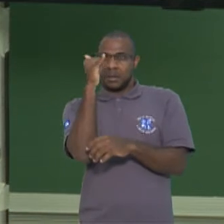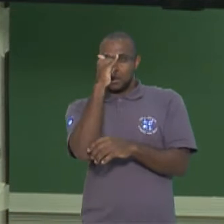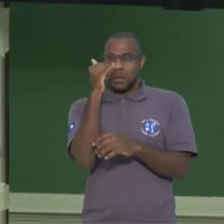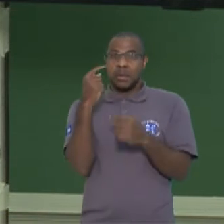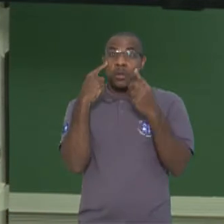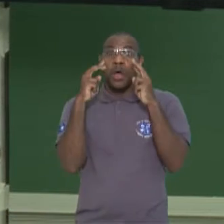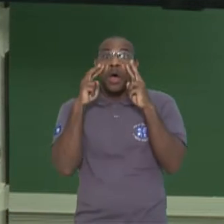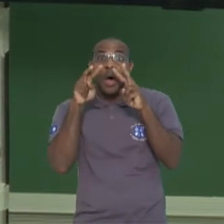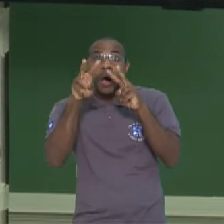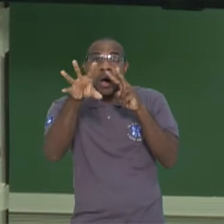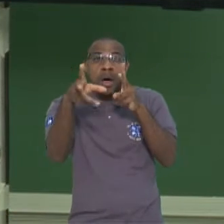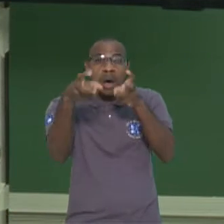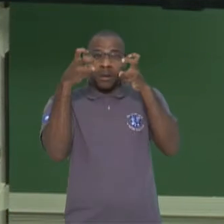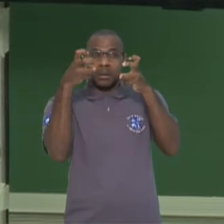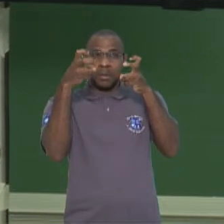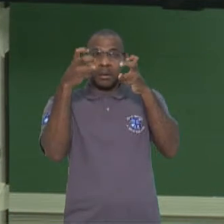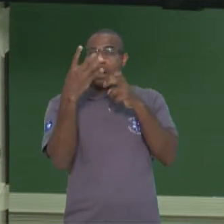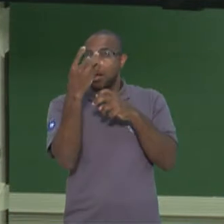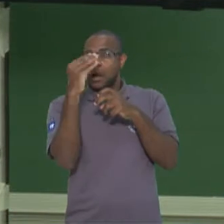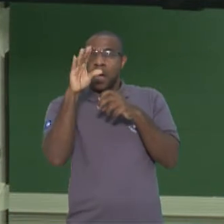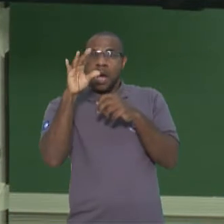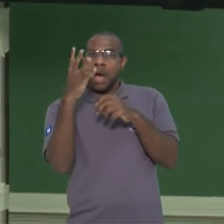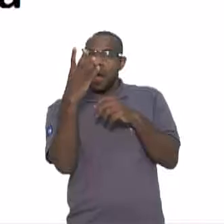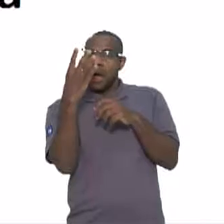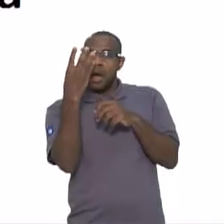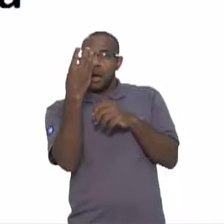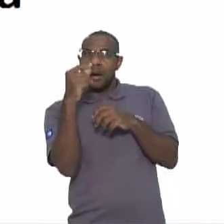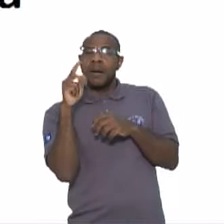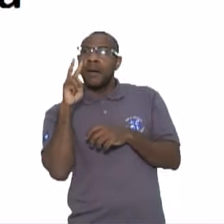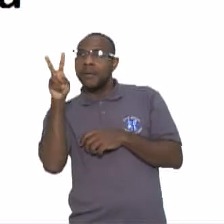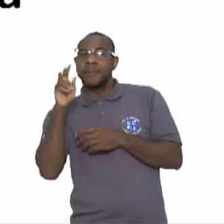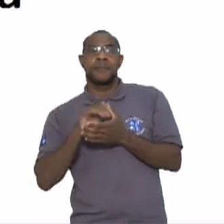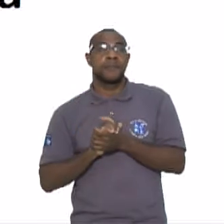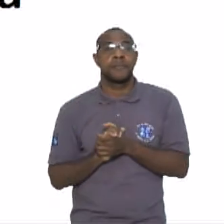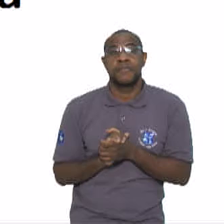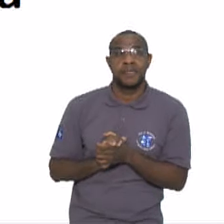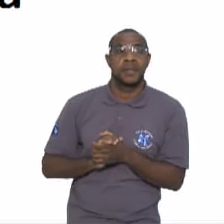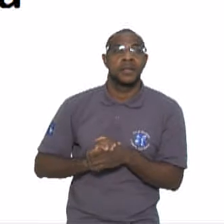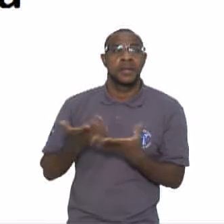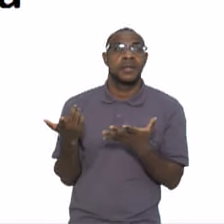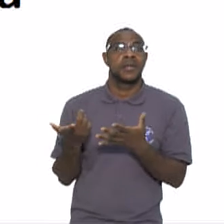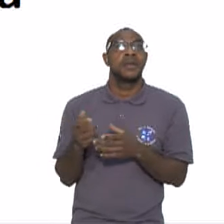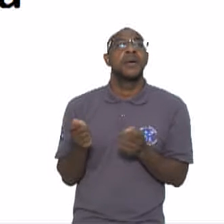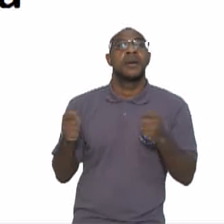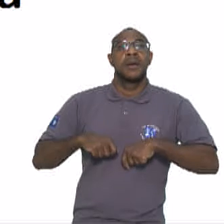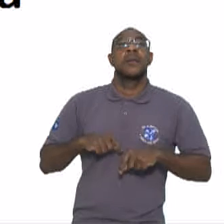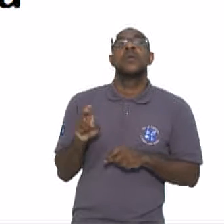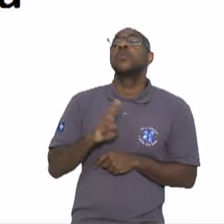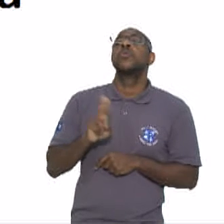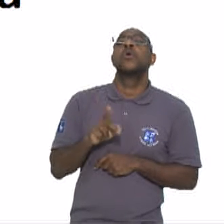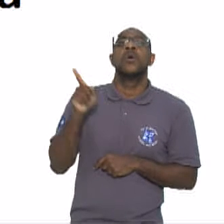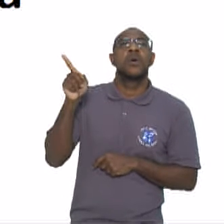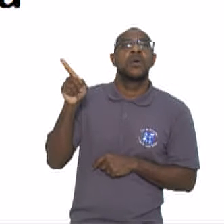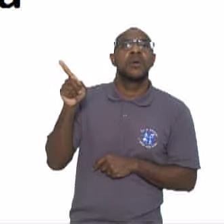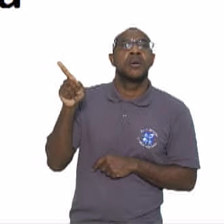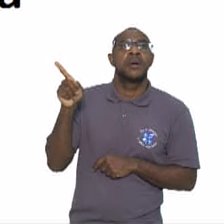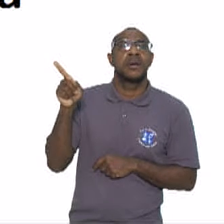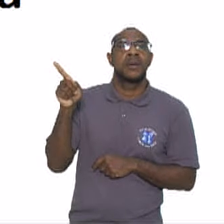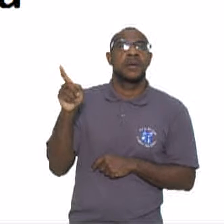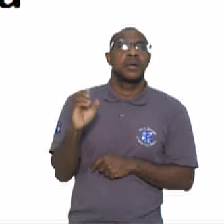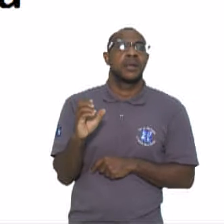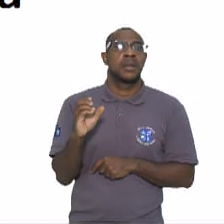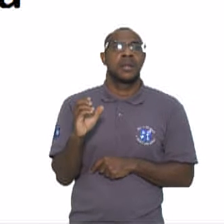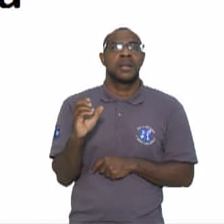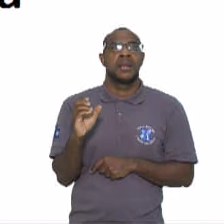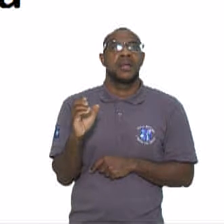essa ilusão. Então, ali na figura. Então, curta-metragem também pode ser chamado, né, de curta, né? A